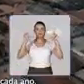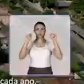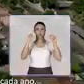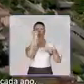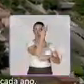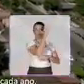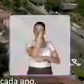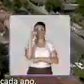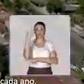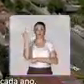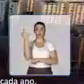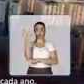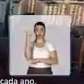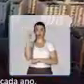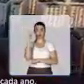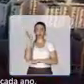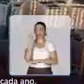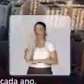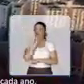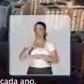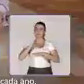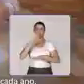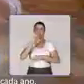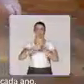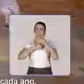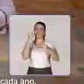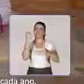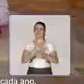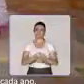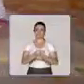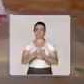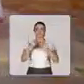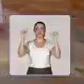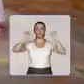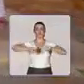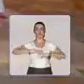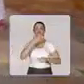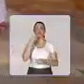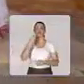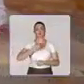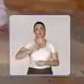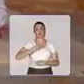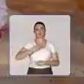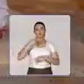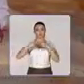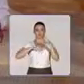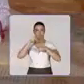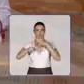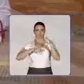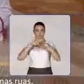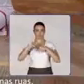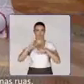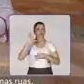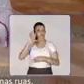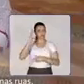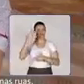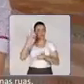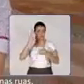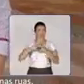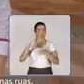Com a diminuição da arborização em Goiânia, o calor aumenta a cada ano, afetando a qualidade de vida da população.